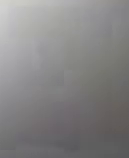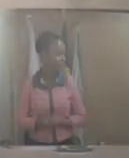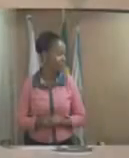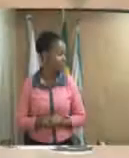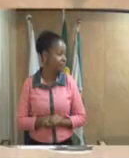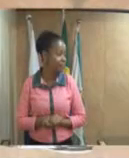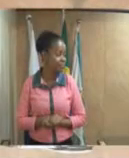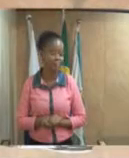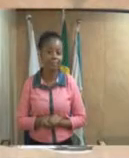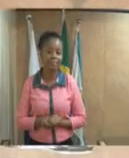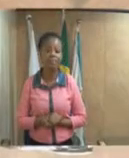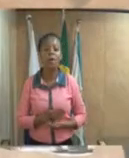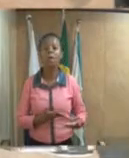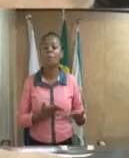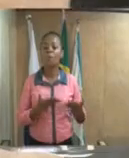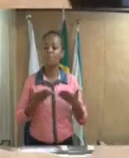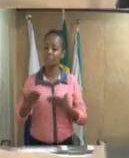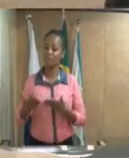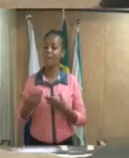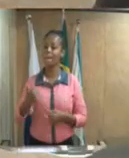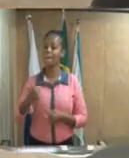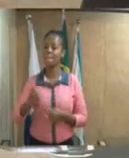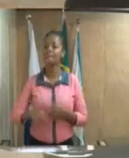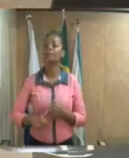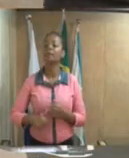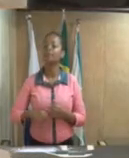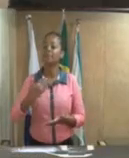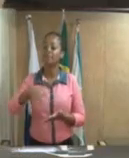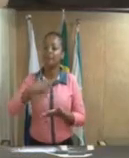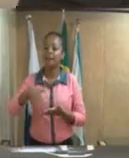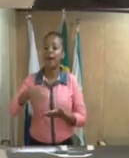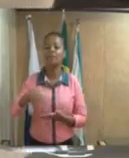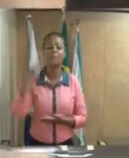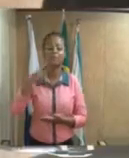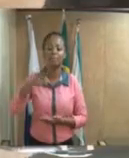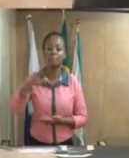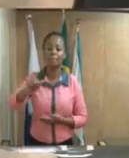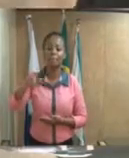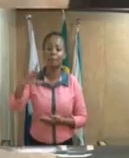Boa noite a todos. Convidar o primeiro secretário dessa casa, vereador Marcos Tavares.